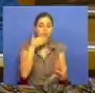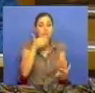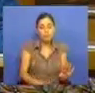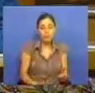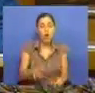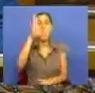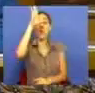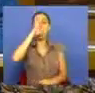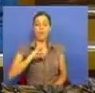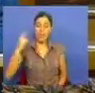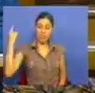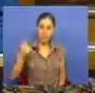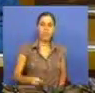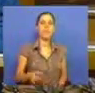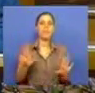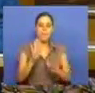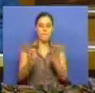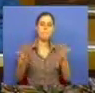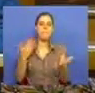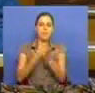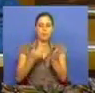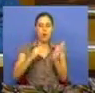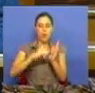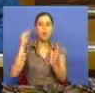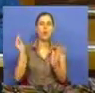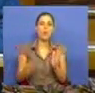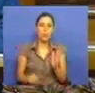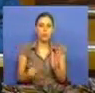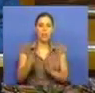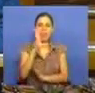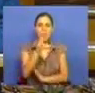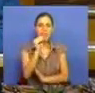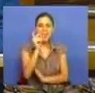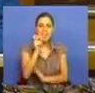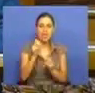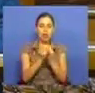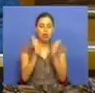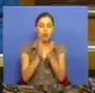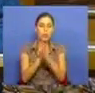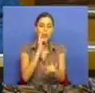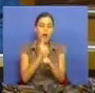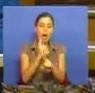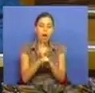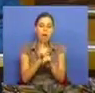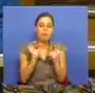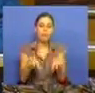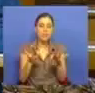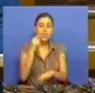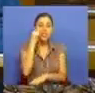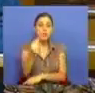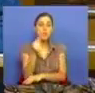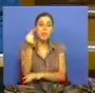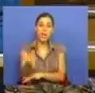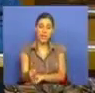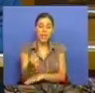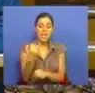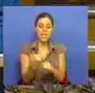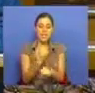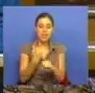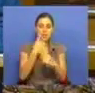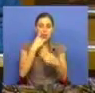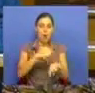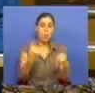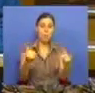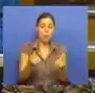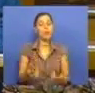Governo devia propor contratos por 10 anos para todos aqueles que concluam a sua especialidade nos serviços